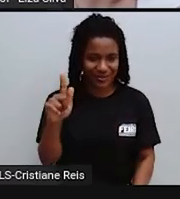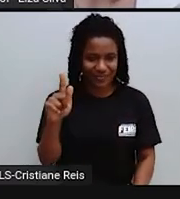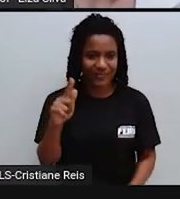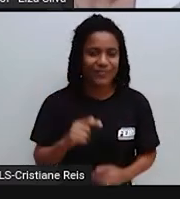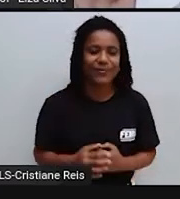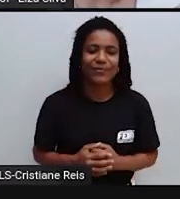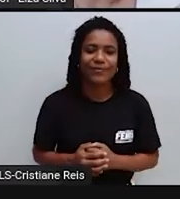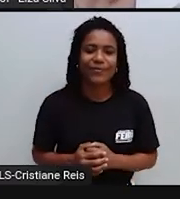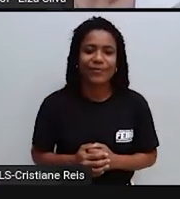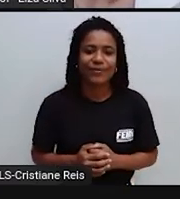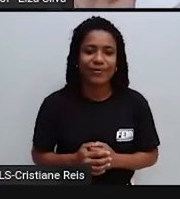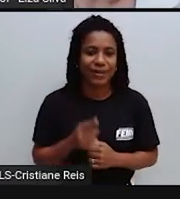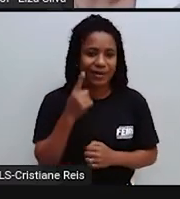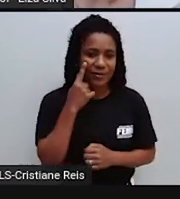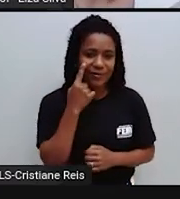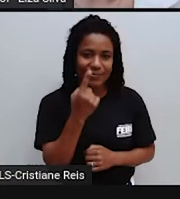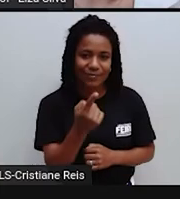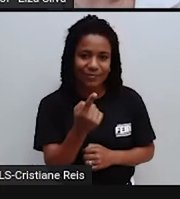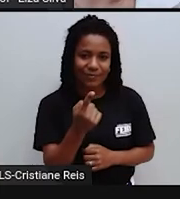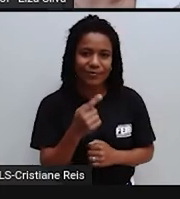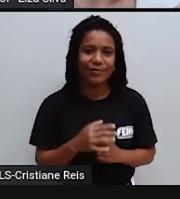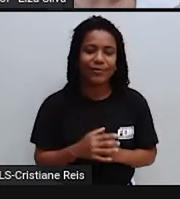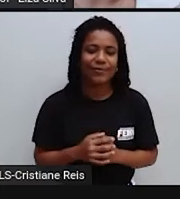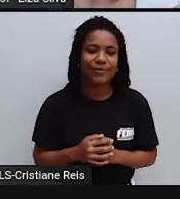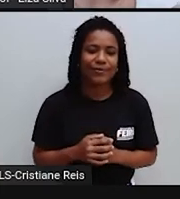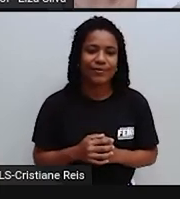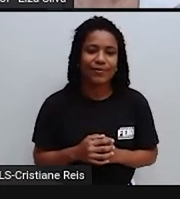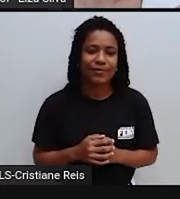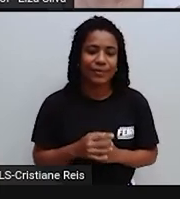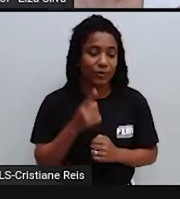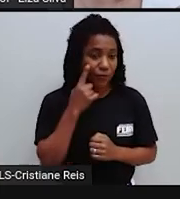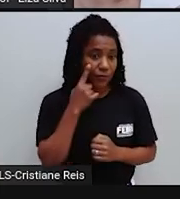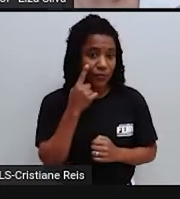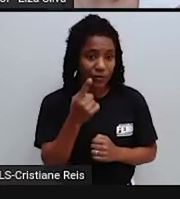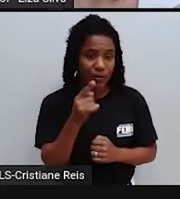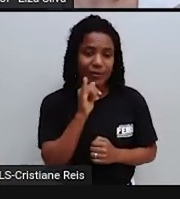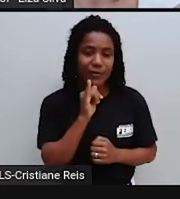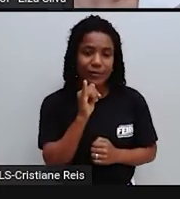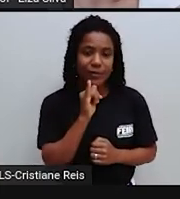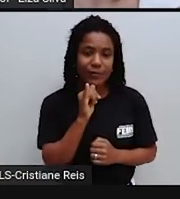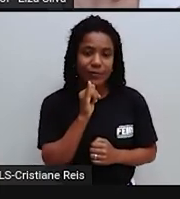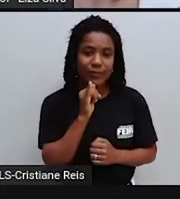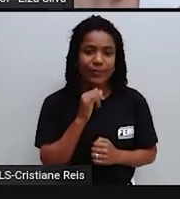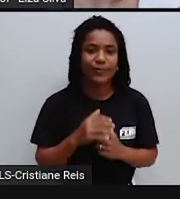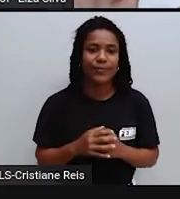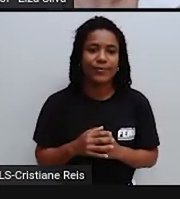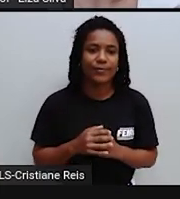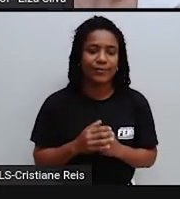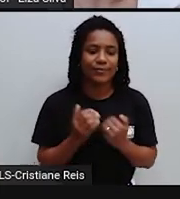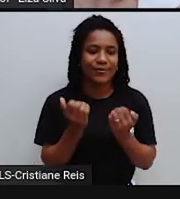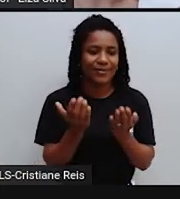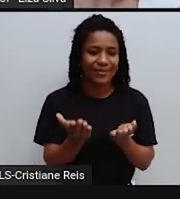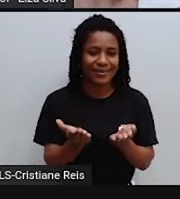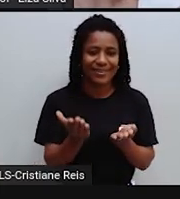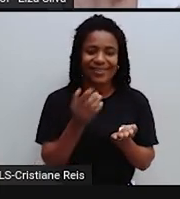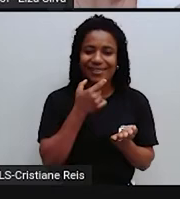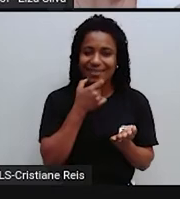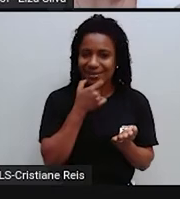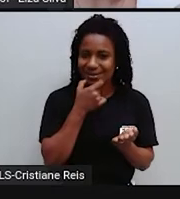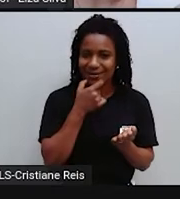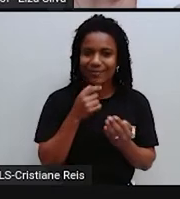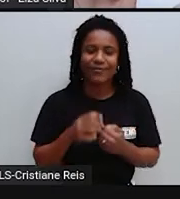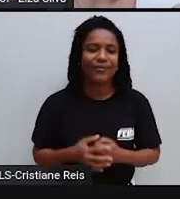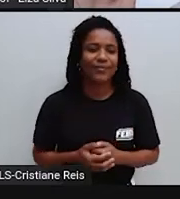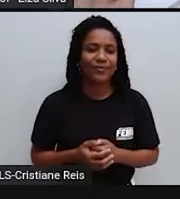lie. To die, morrer, die. Observem um exemplo. I'm lying until this is